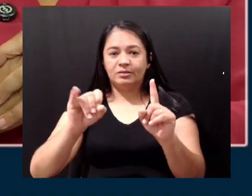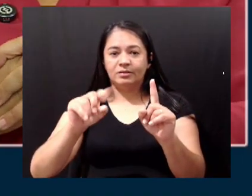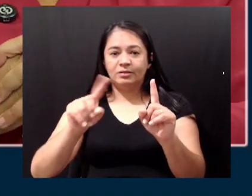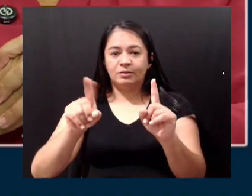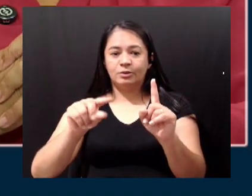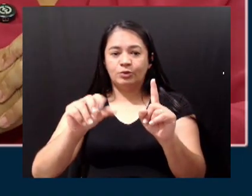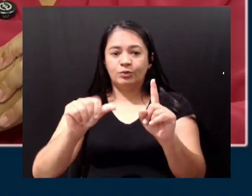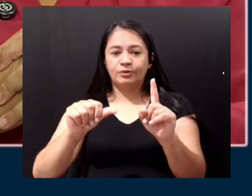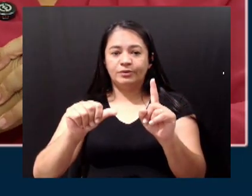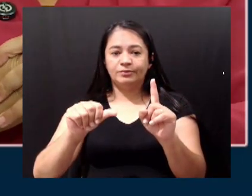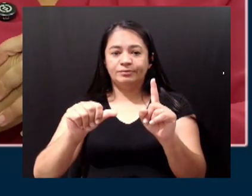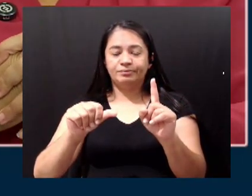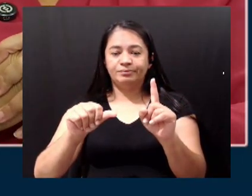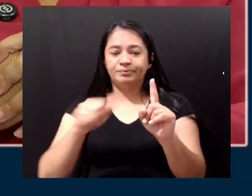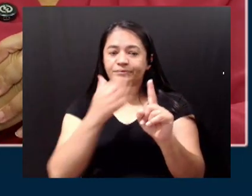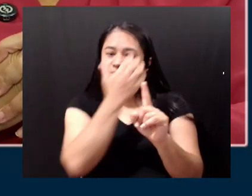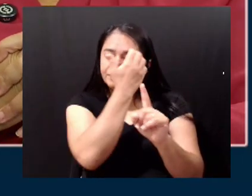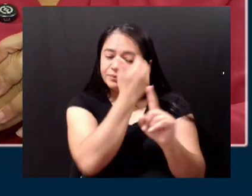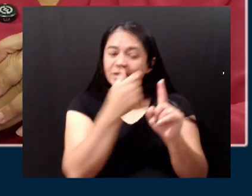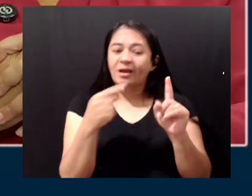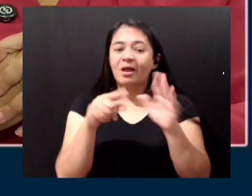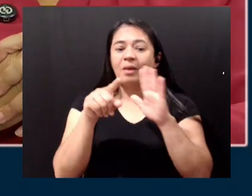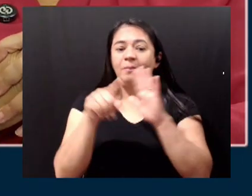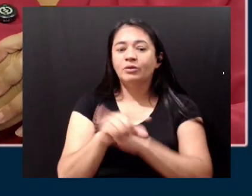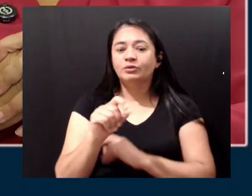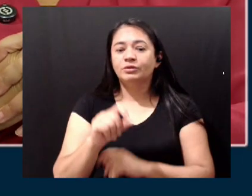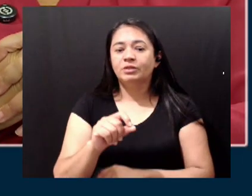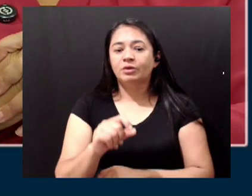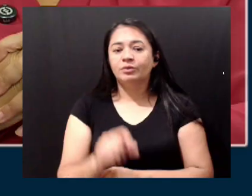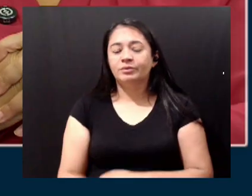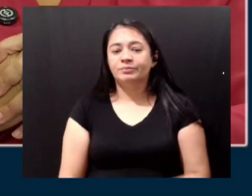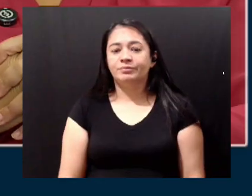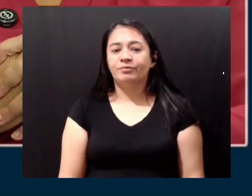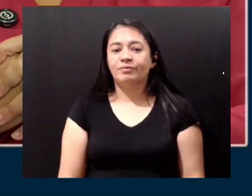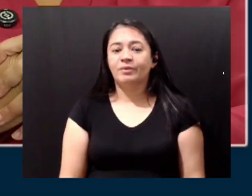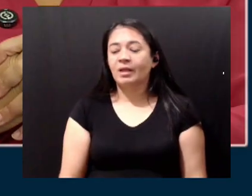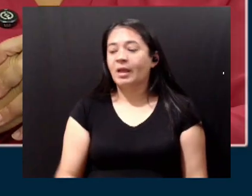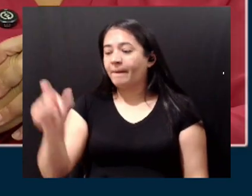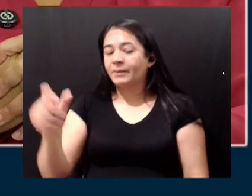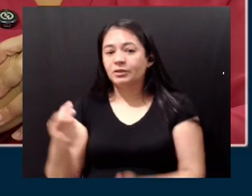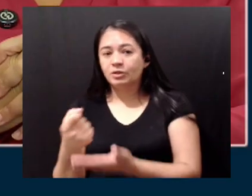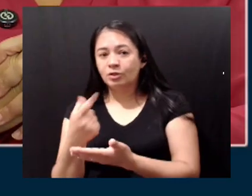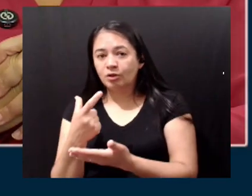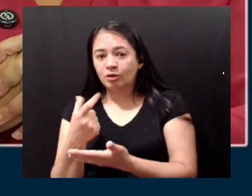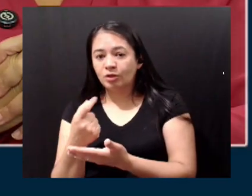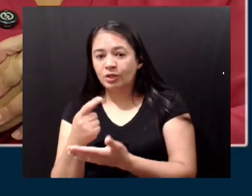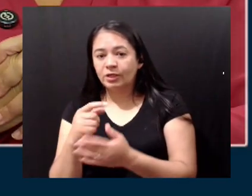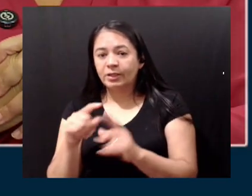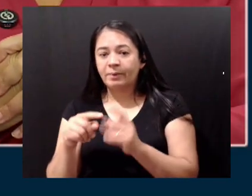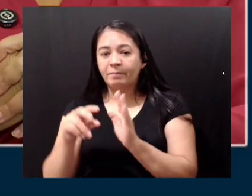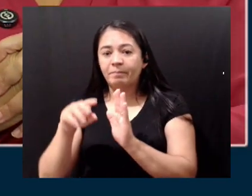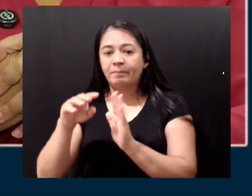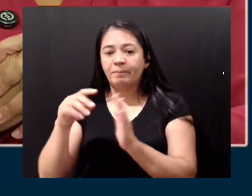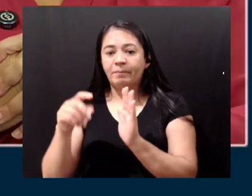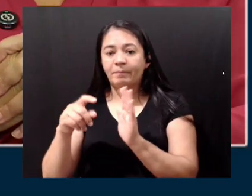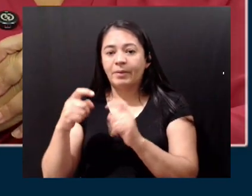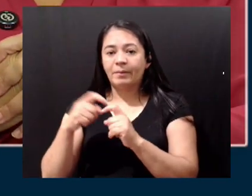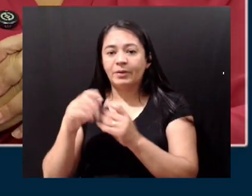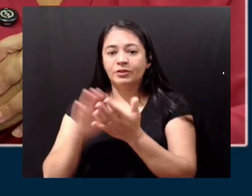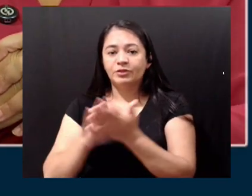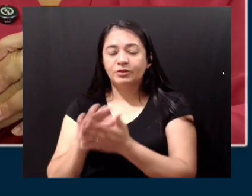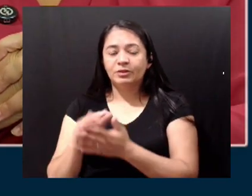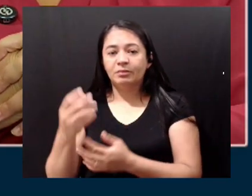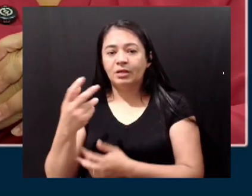Jardim Guanabara. Existe diferença entre quem toma medicamento sem receita para dormir de vez em